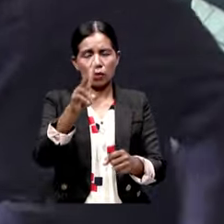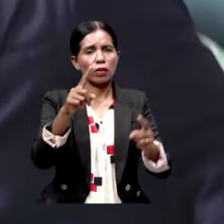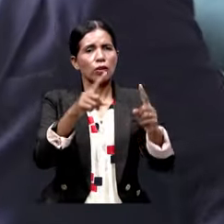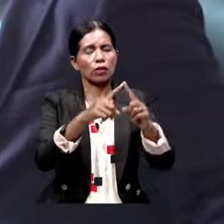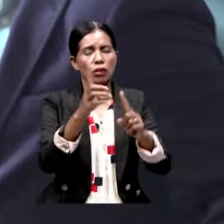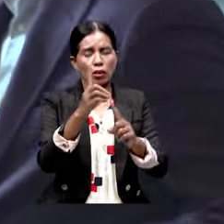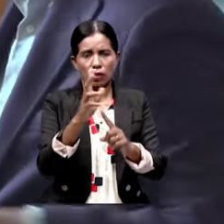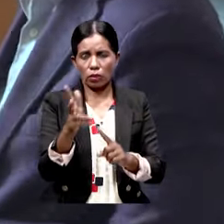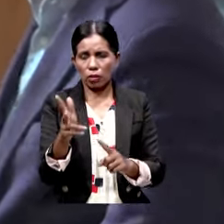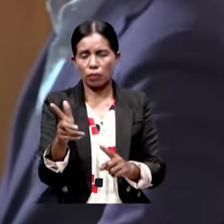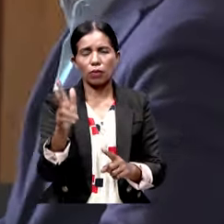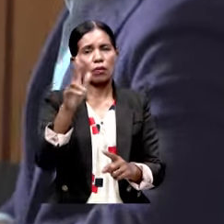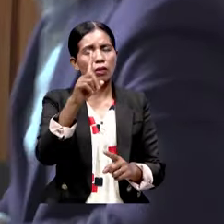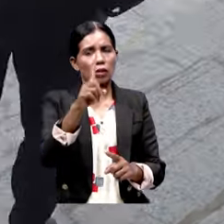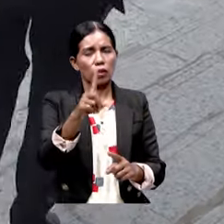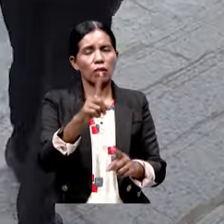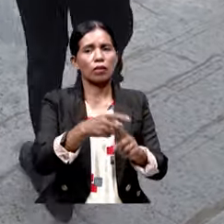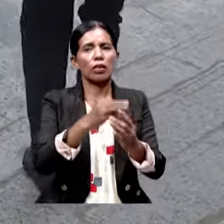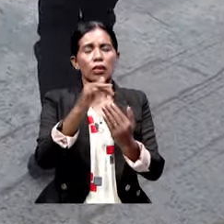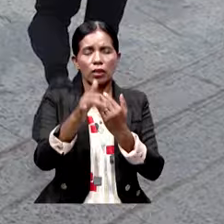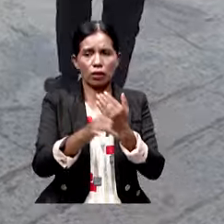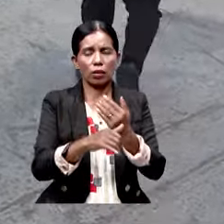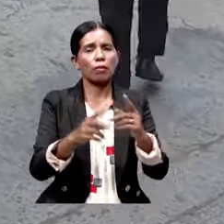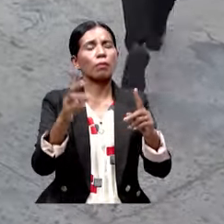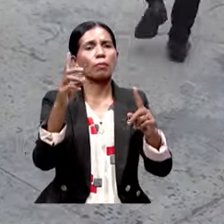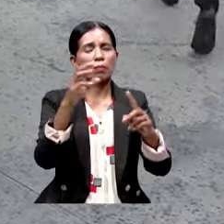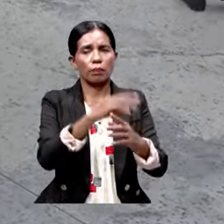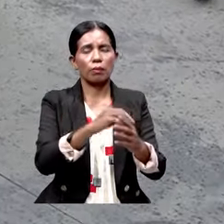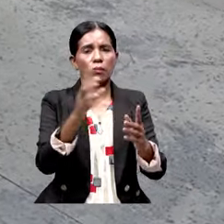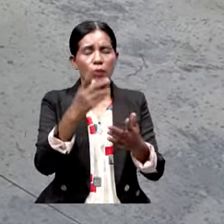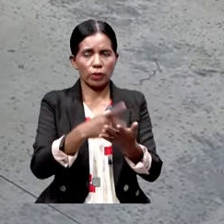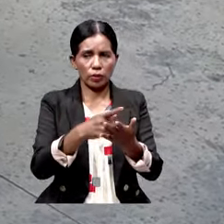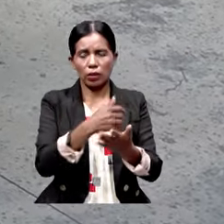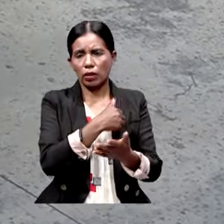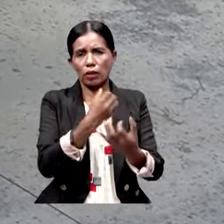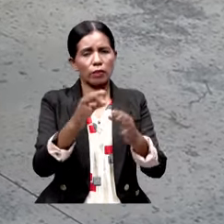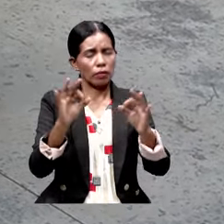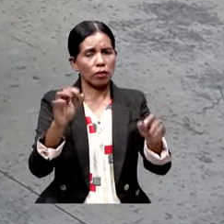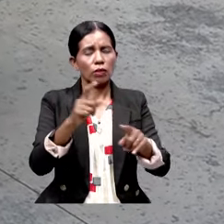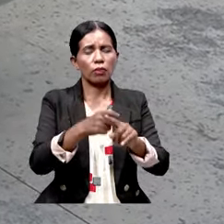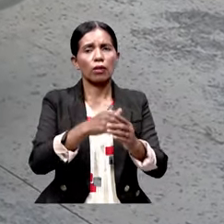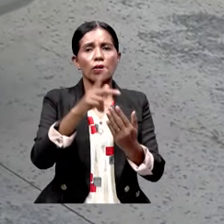resin ida fulan janeiro, riuroran resin hat, mai be projetu ne sedap termina. Tambah ya fulang mayu kabu